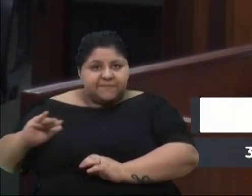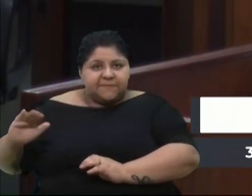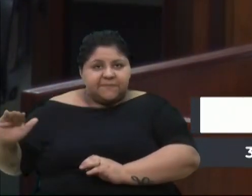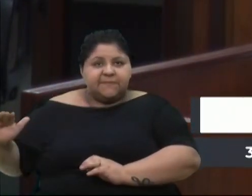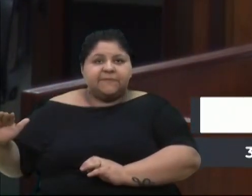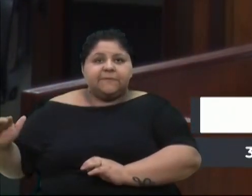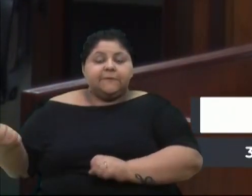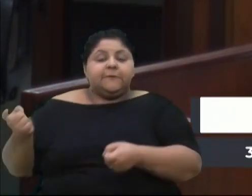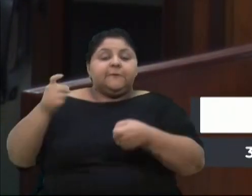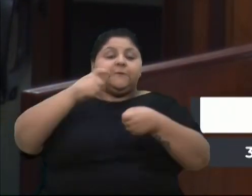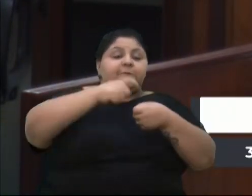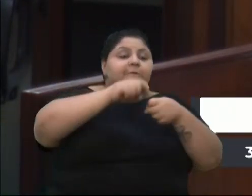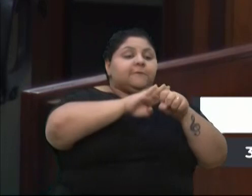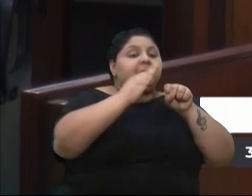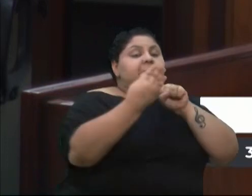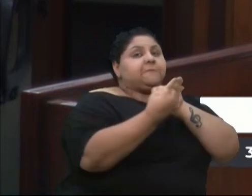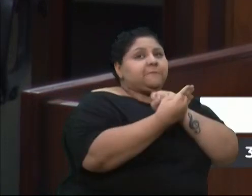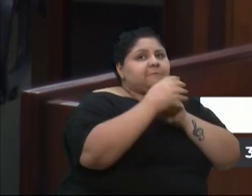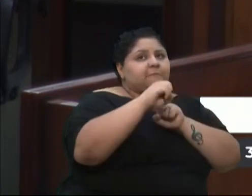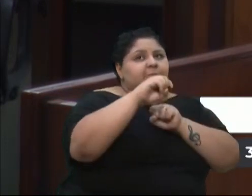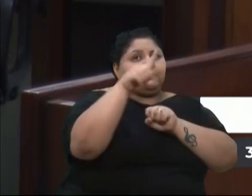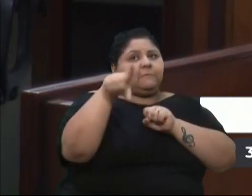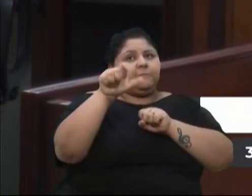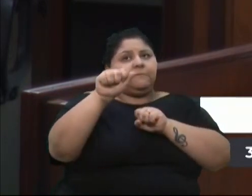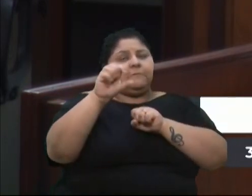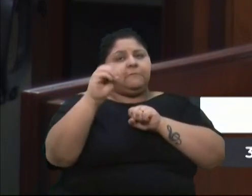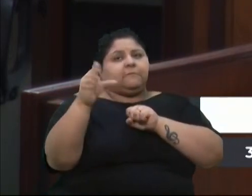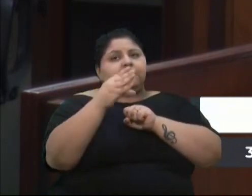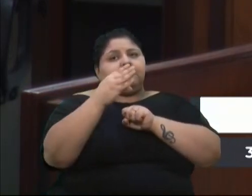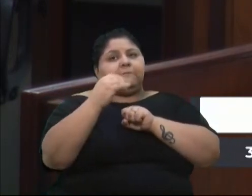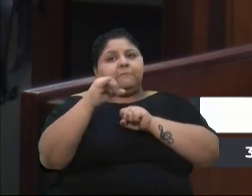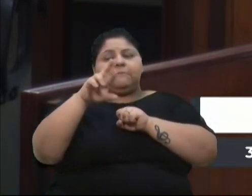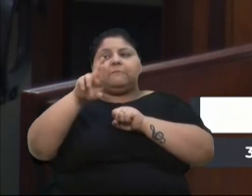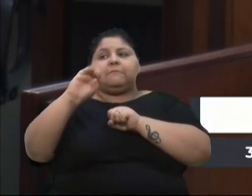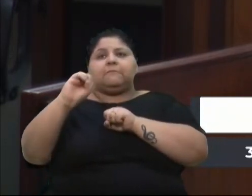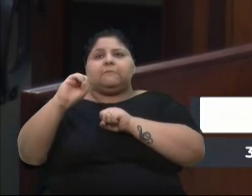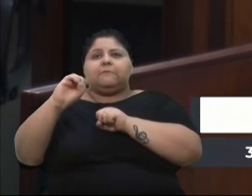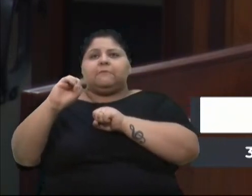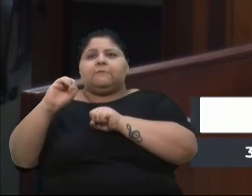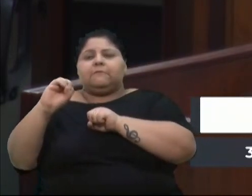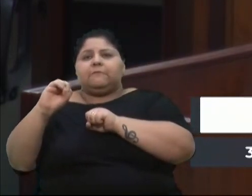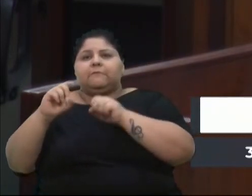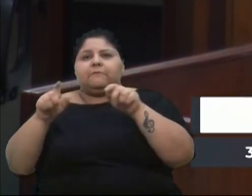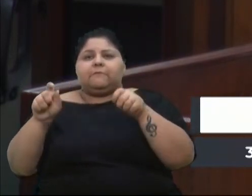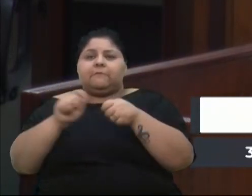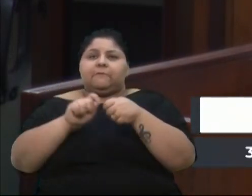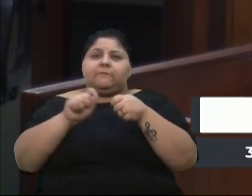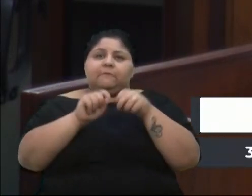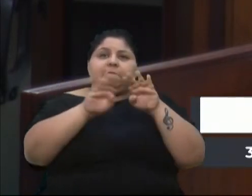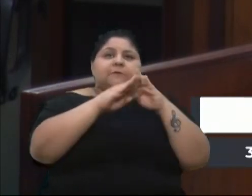Voltando então no bairro São Ciro, a implantação da escola Laurindo Fórmula, que vai ser